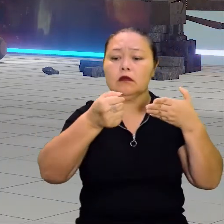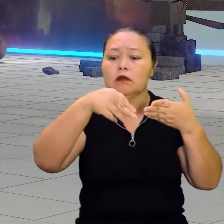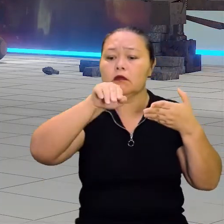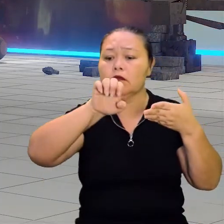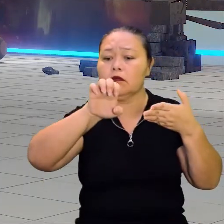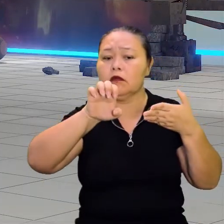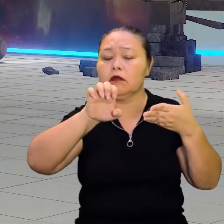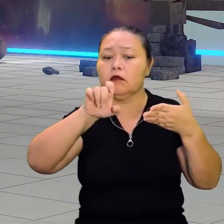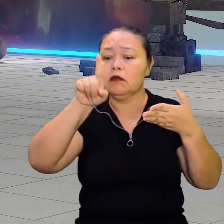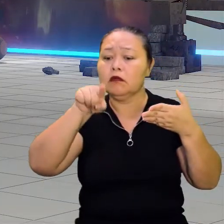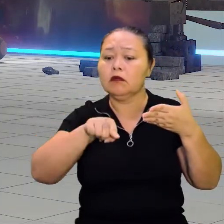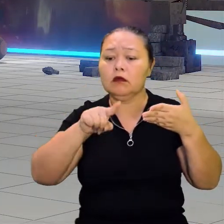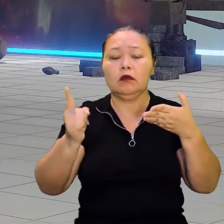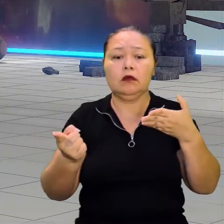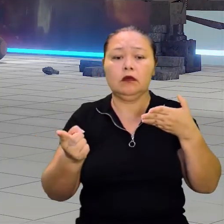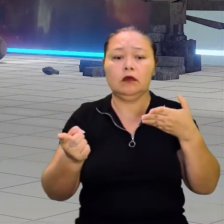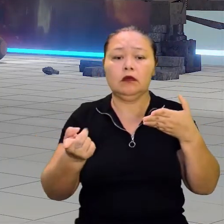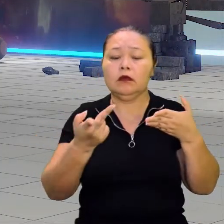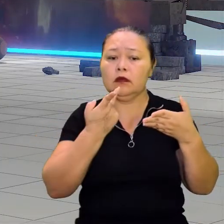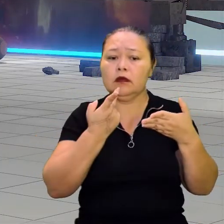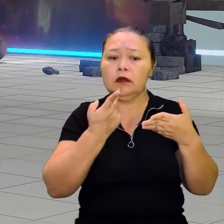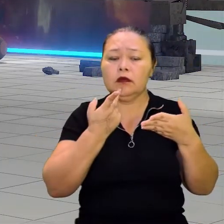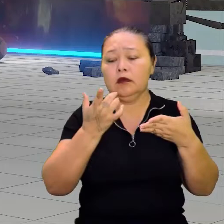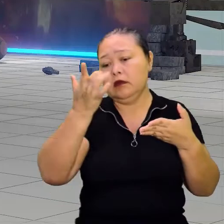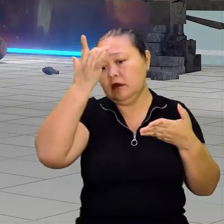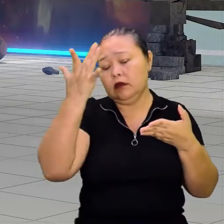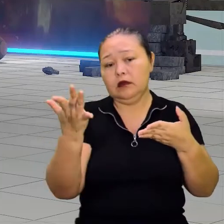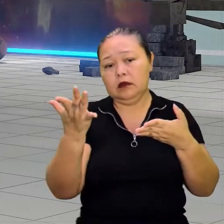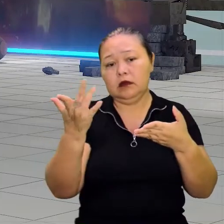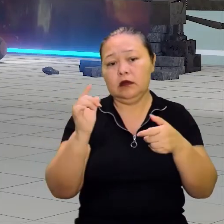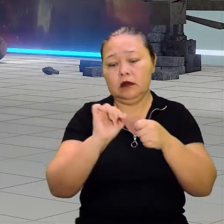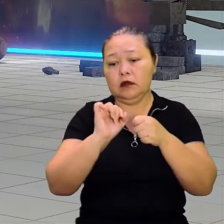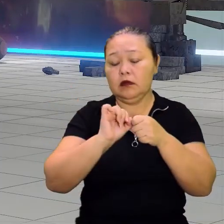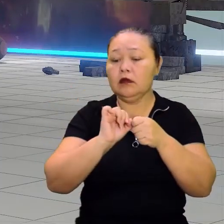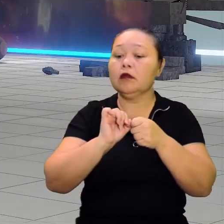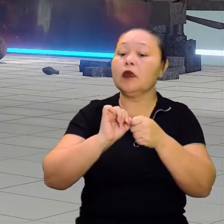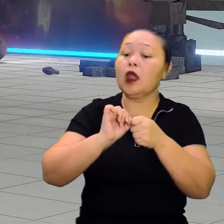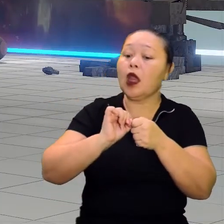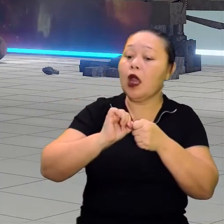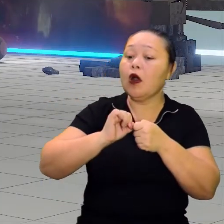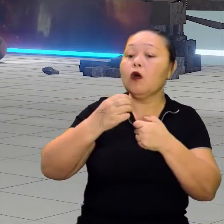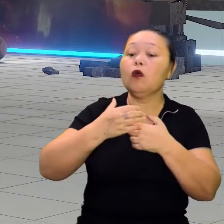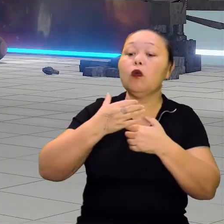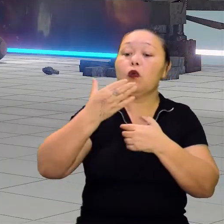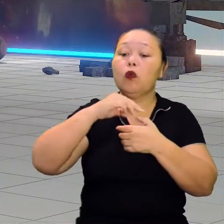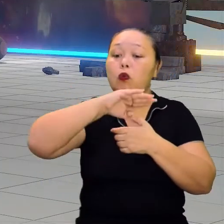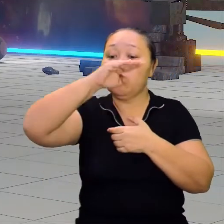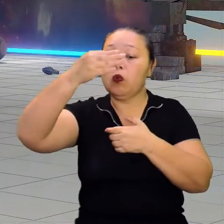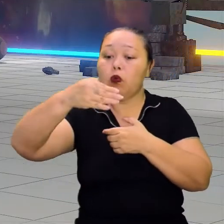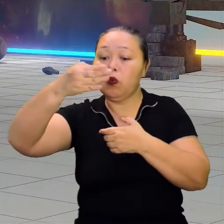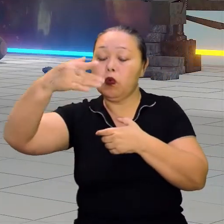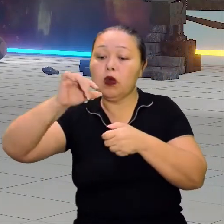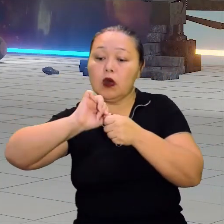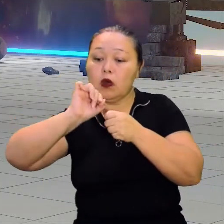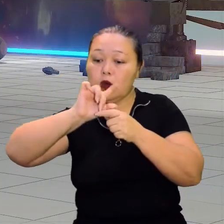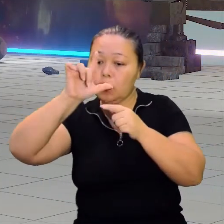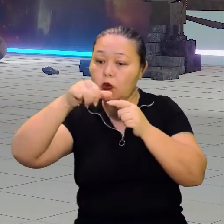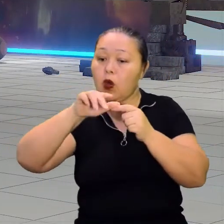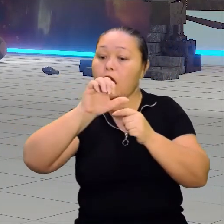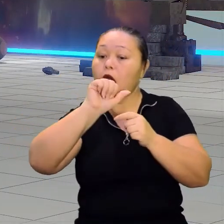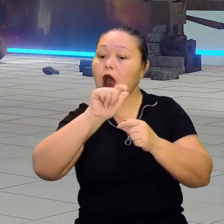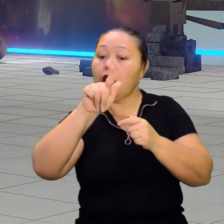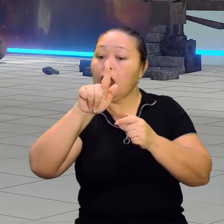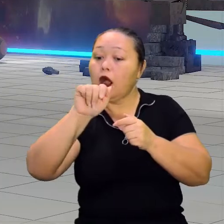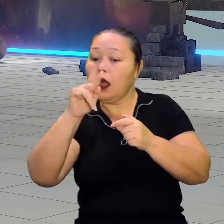e aquela parábola dizer que é mais fácil um camelo entrar no buraco de uma agulha do que